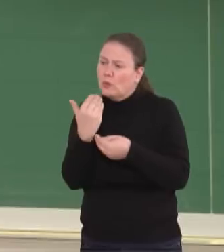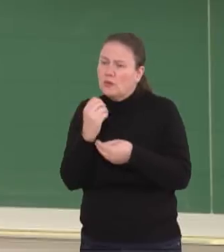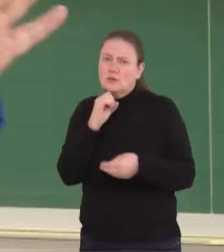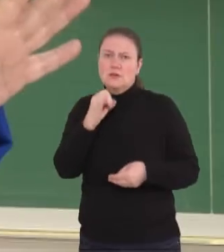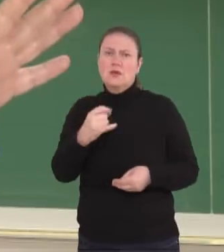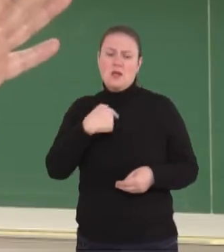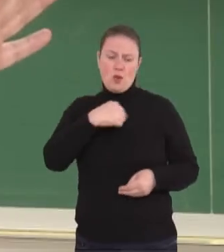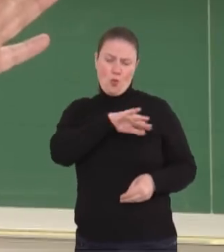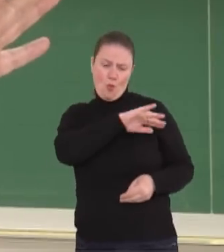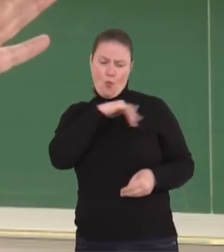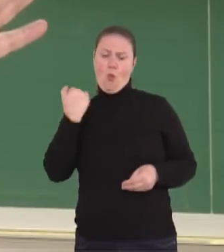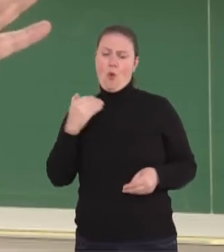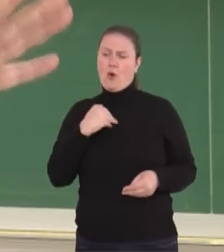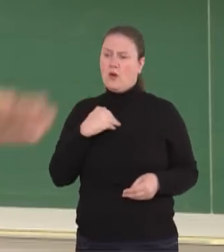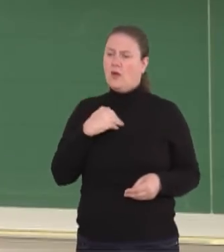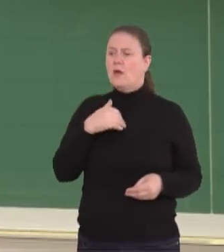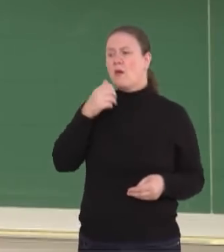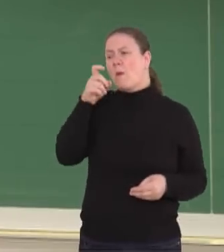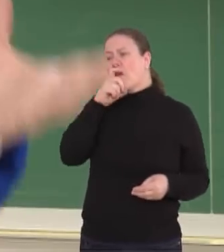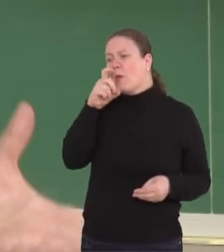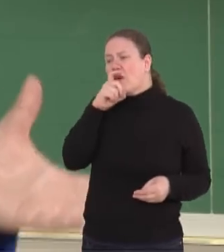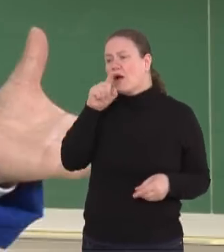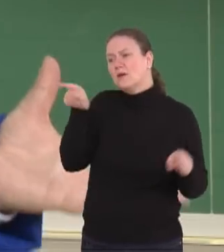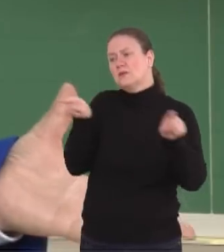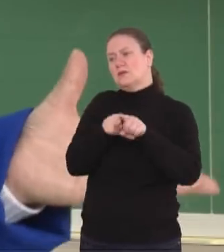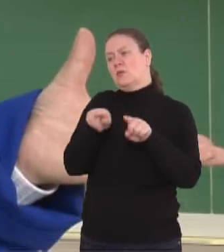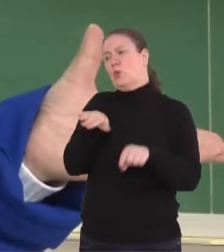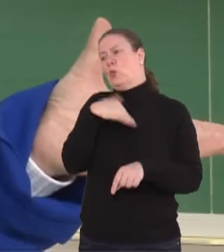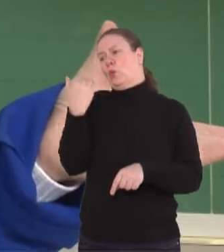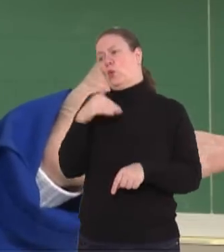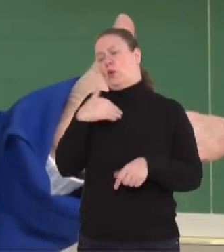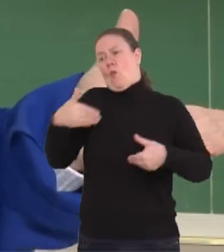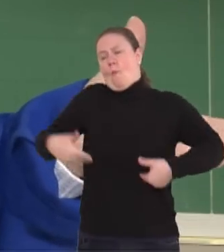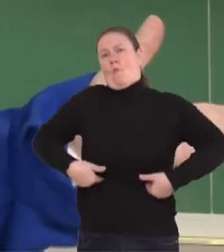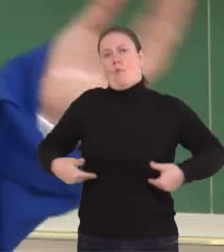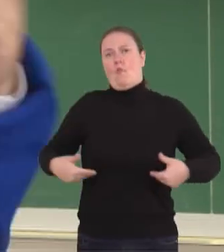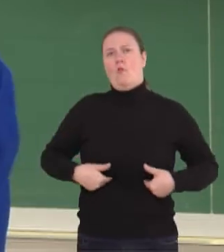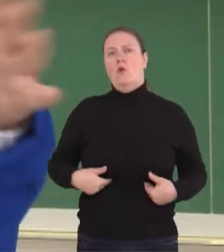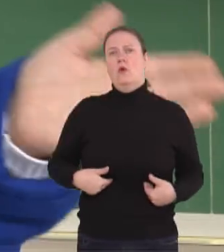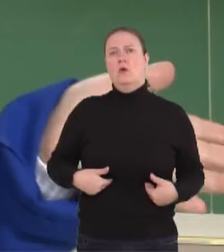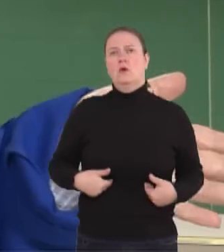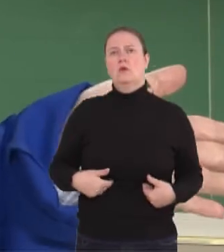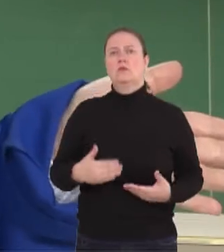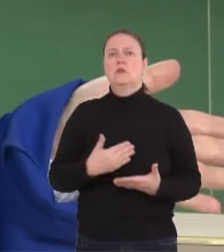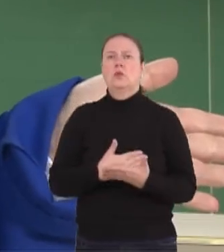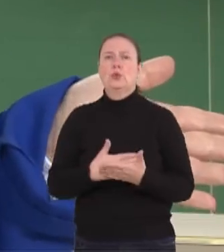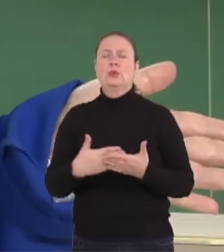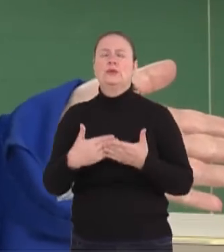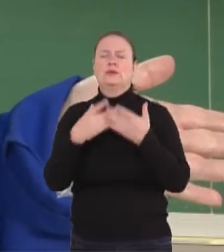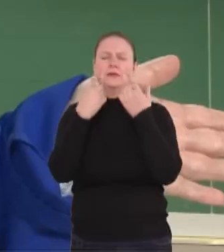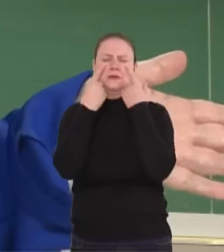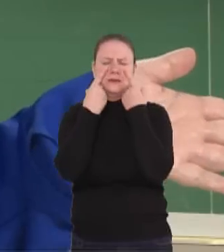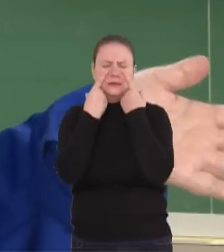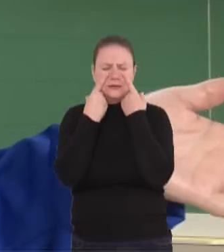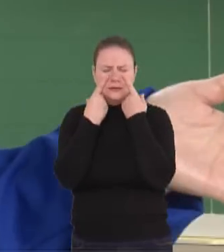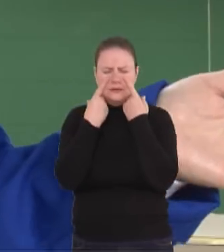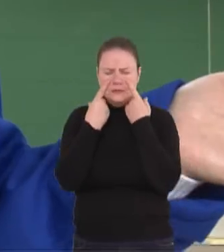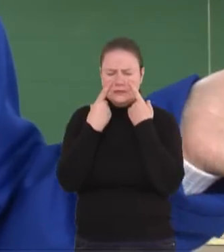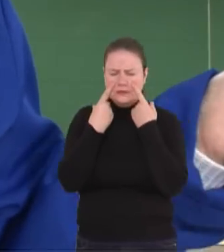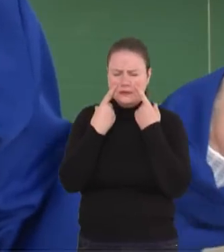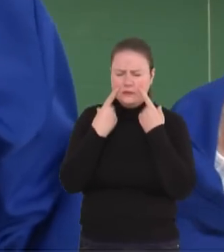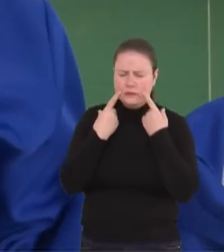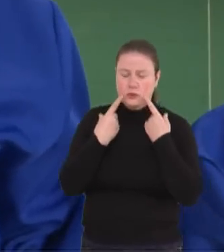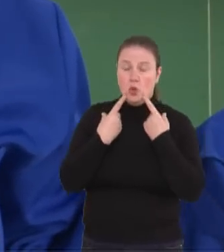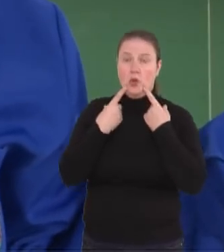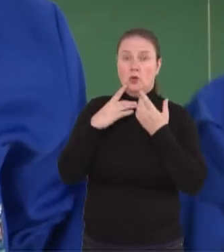tiver ele na vida dele, o pai dele muito provavelmente pode até morrer de fome. Então, o que ele faz? Ele começa a chorar diante do inimigo, né? Então, é